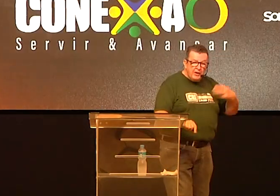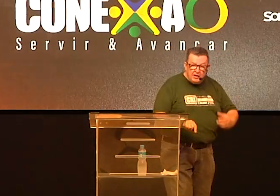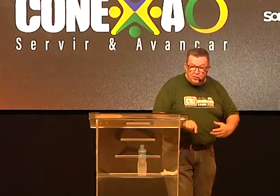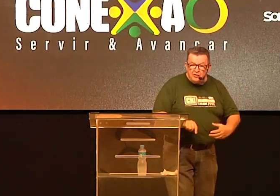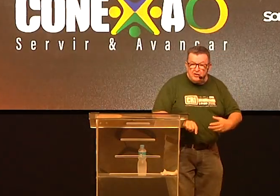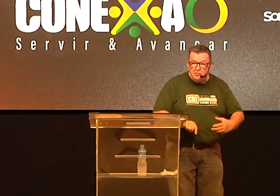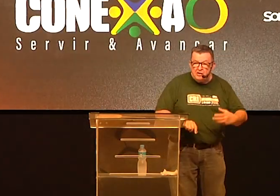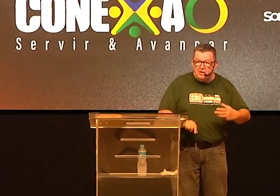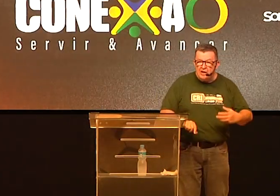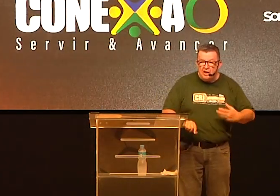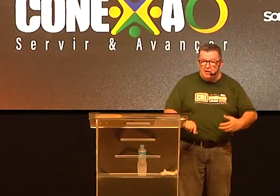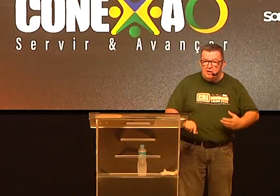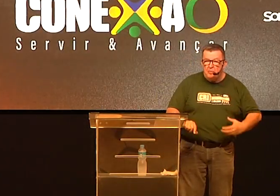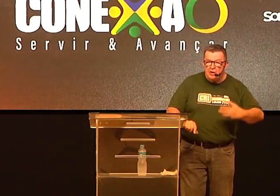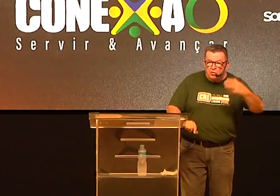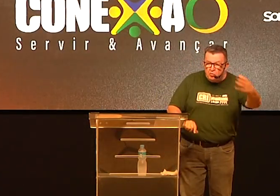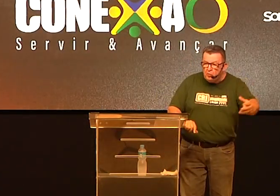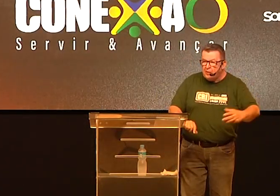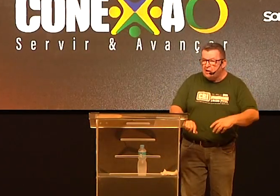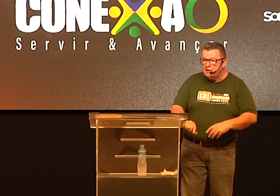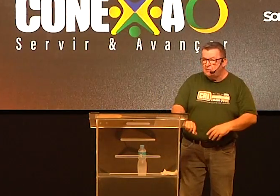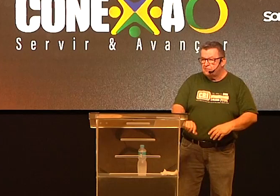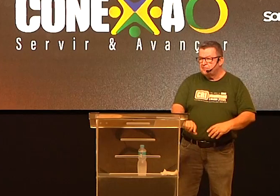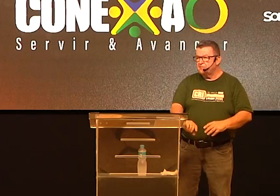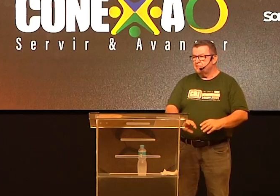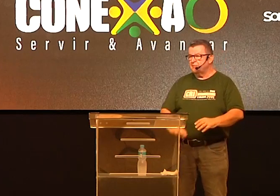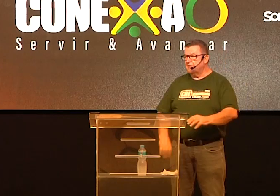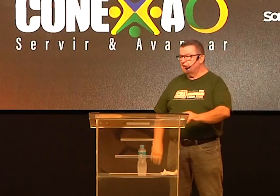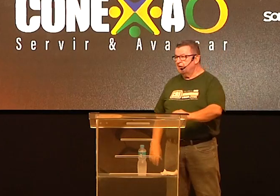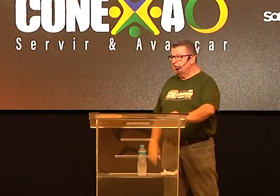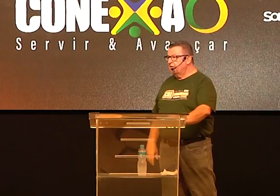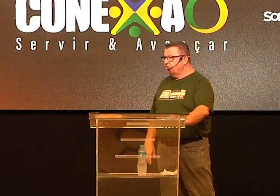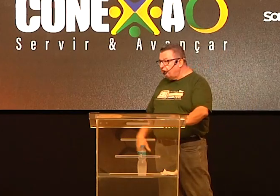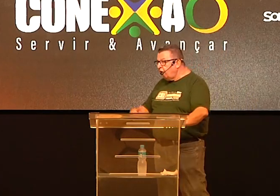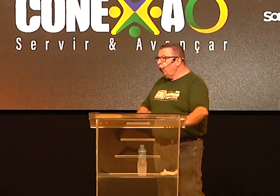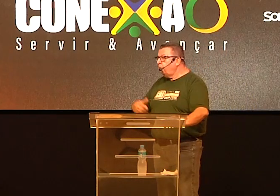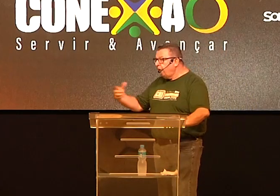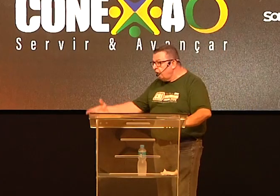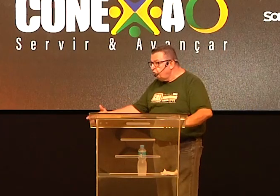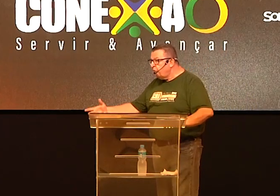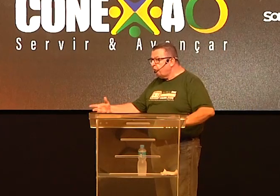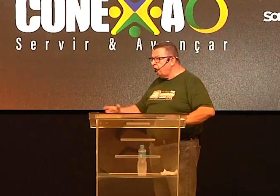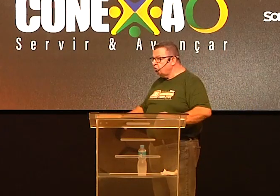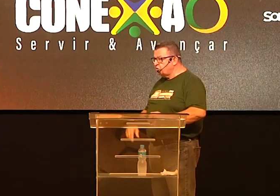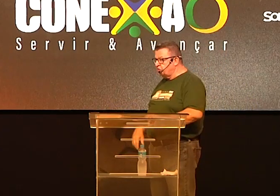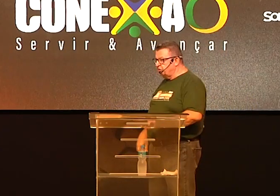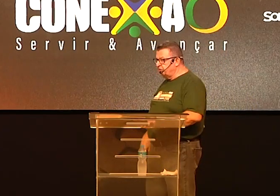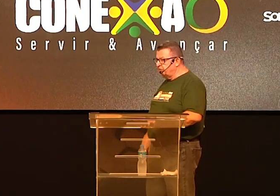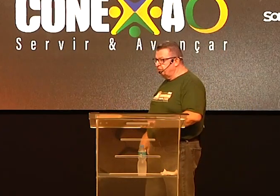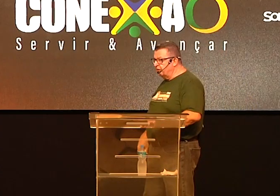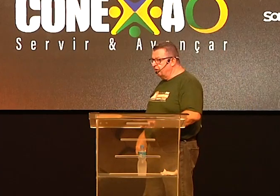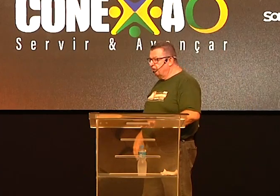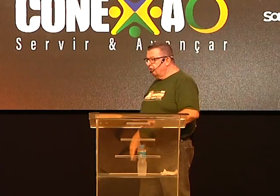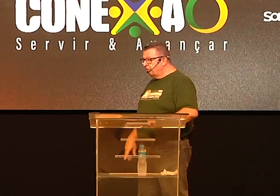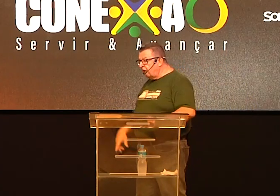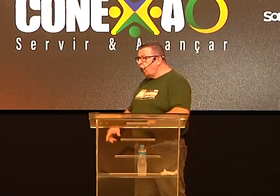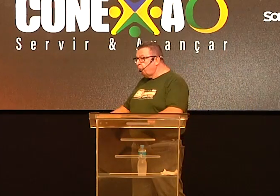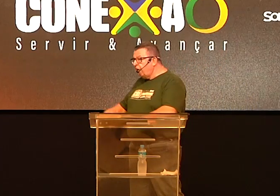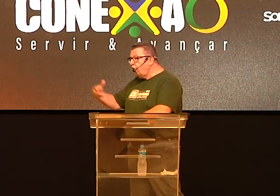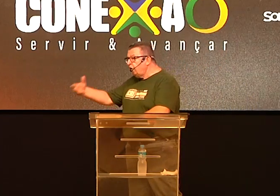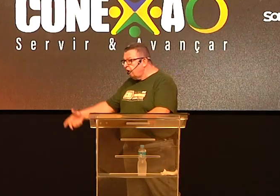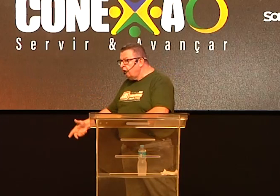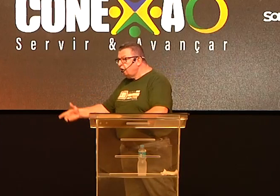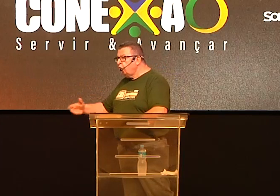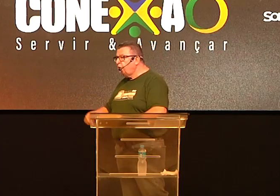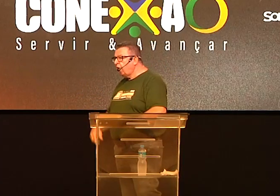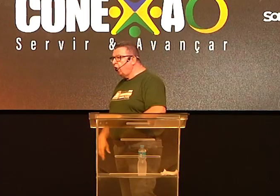Valeu a pena vocês me tirarem de perto do meu pai. Valeu a pena eu ser preso. Valeu a